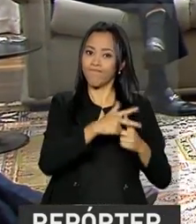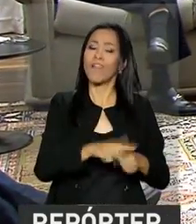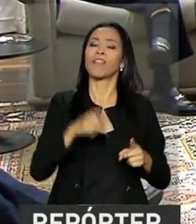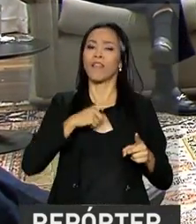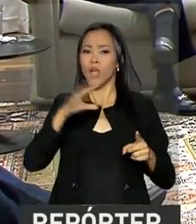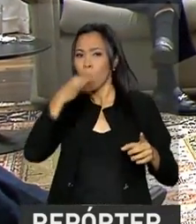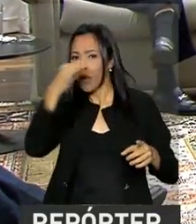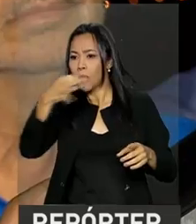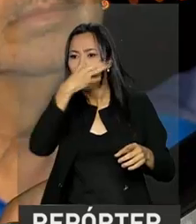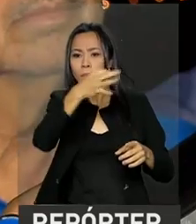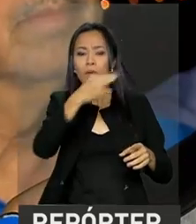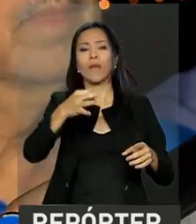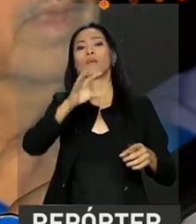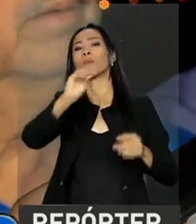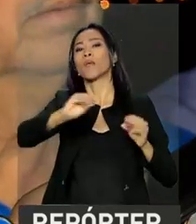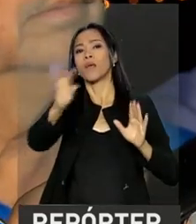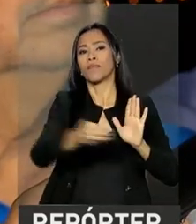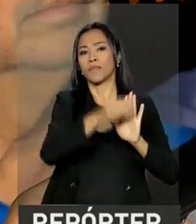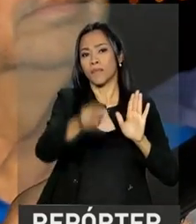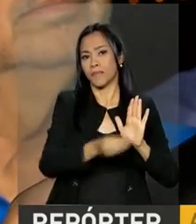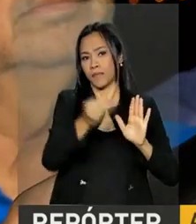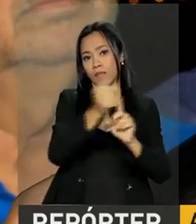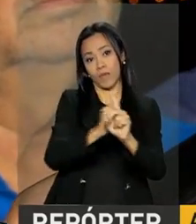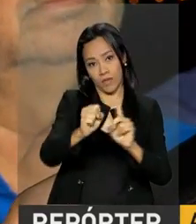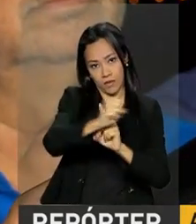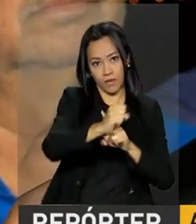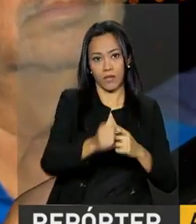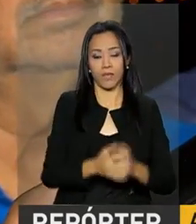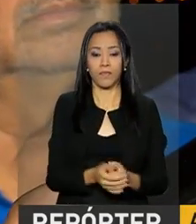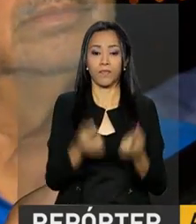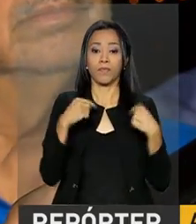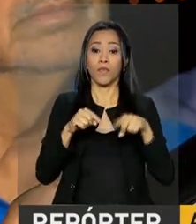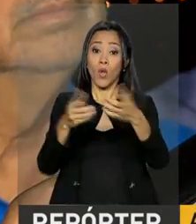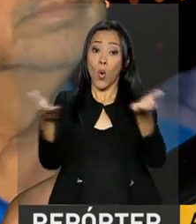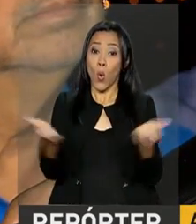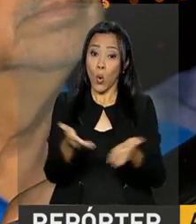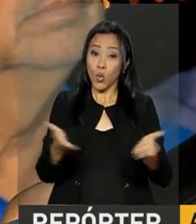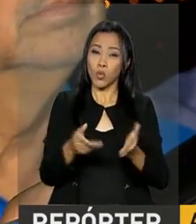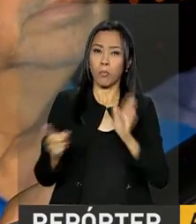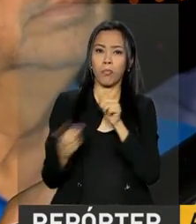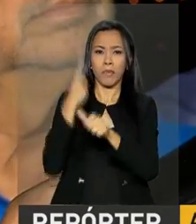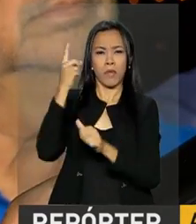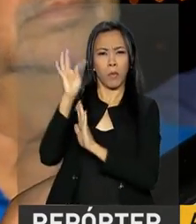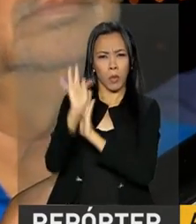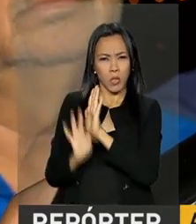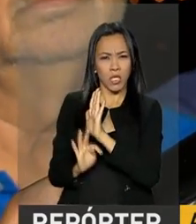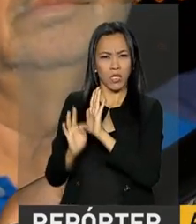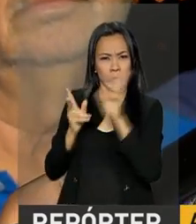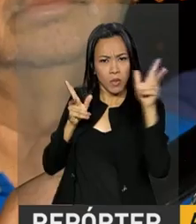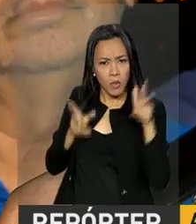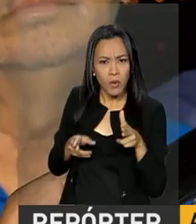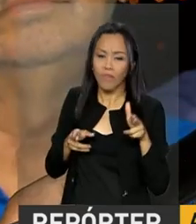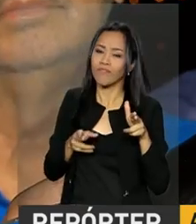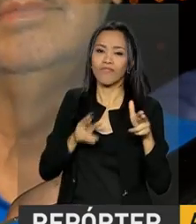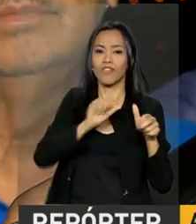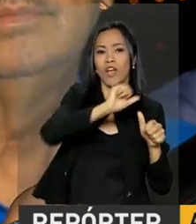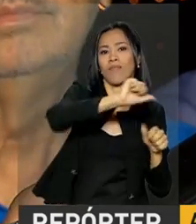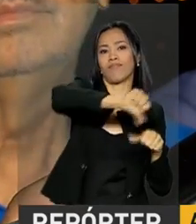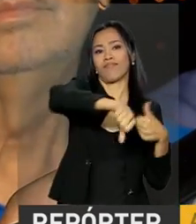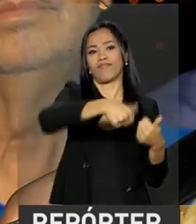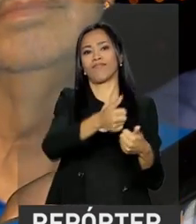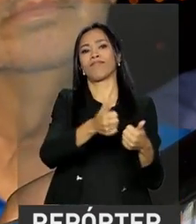da sociedade hoje o que nós temos é um projeto que já não é mais aquele enviado pelo governo é é um projeto que foi